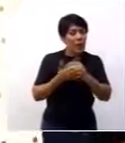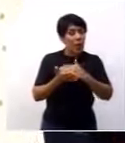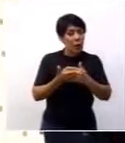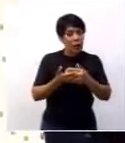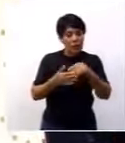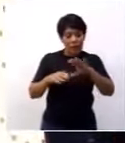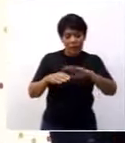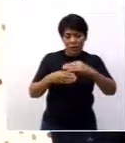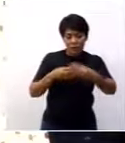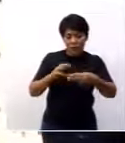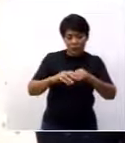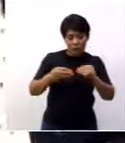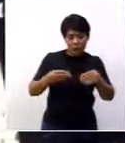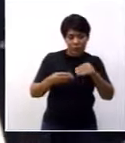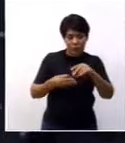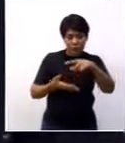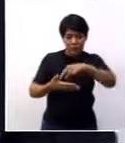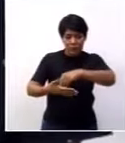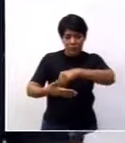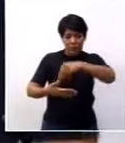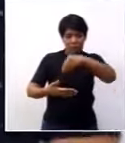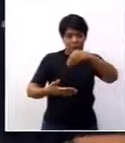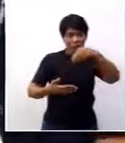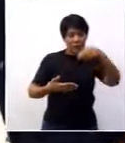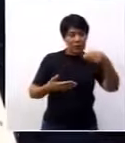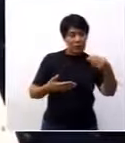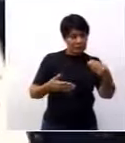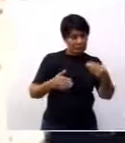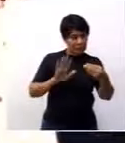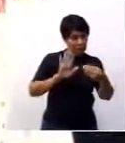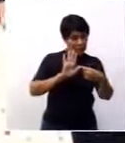de dentro, por exemplo,